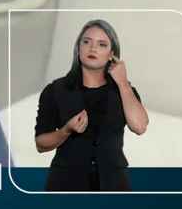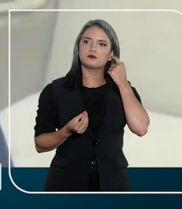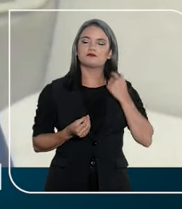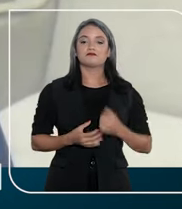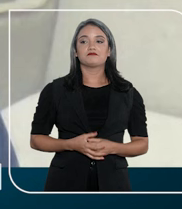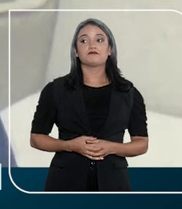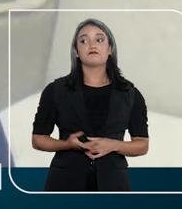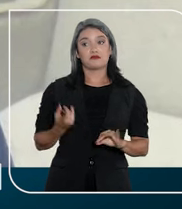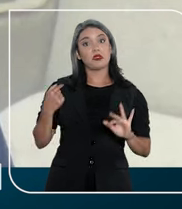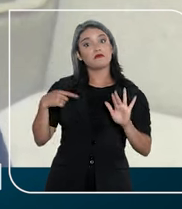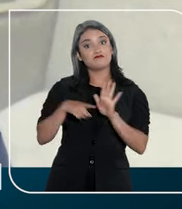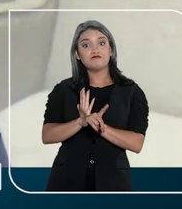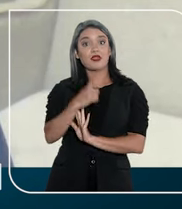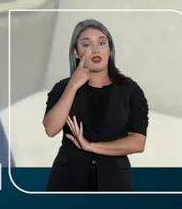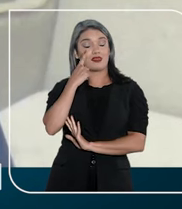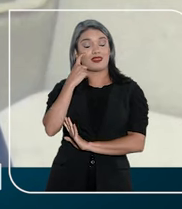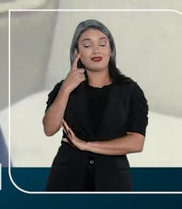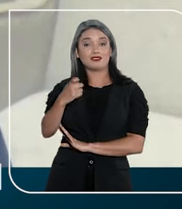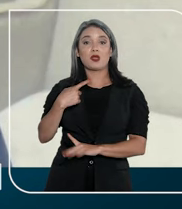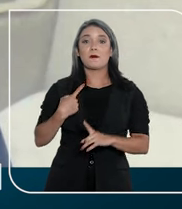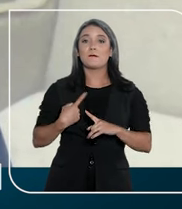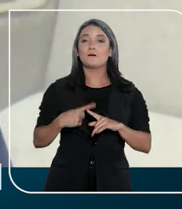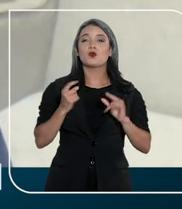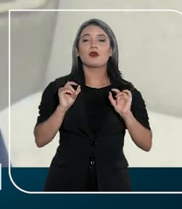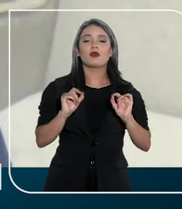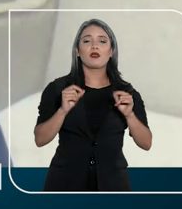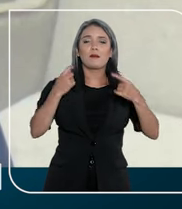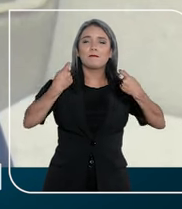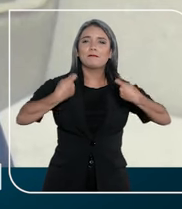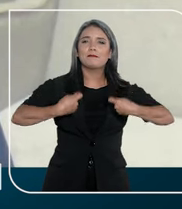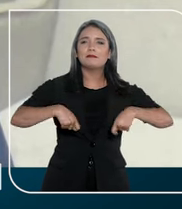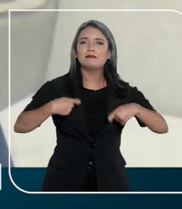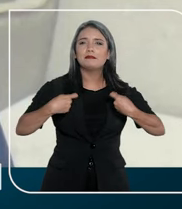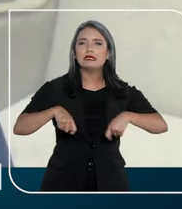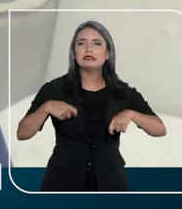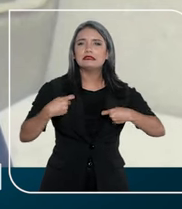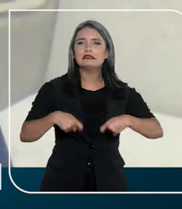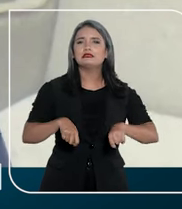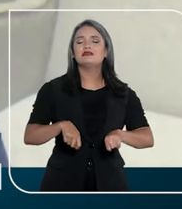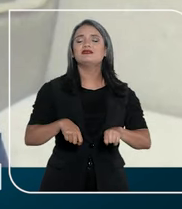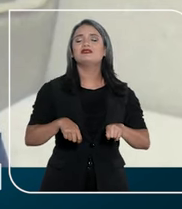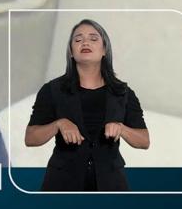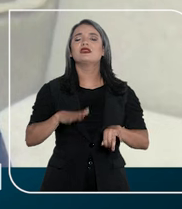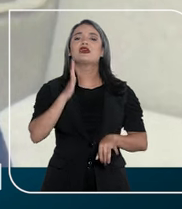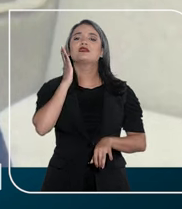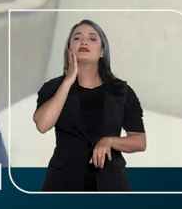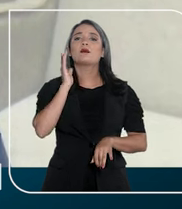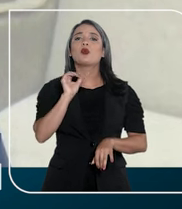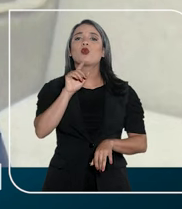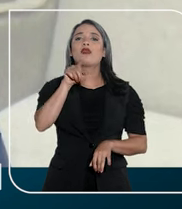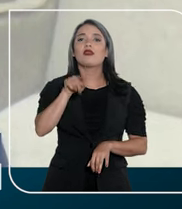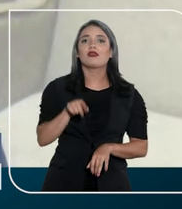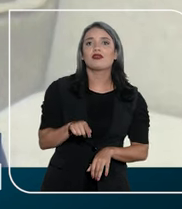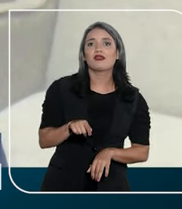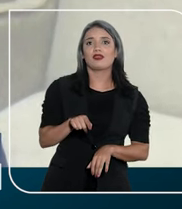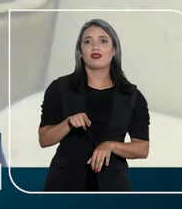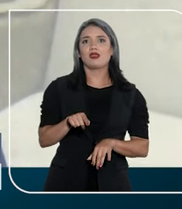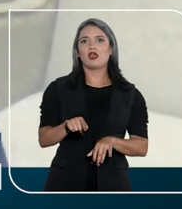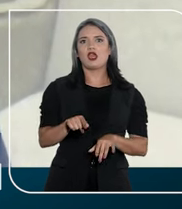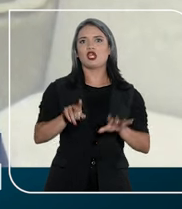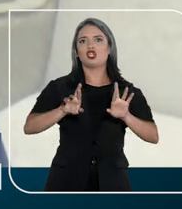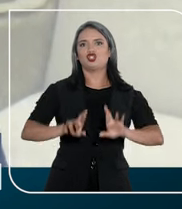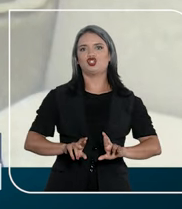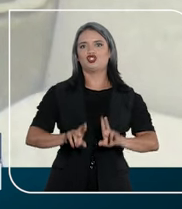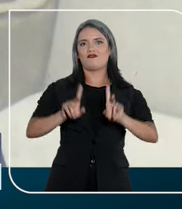muito interessante, porque assim, a gente tem que definir inicialmente o que seria exatamente a questão que foge,